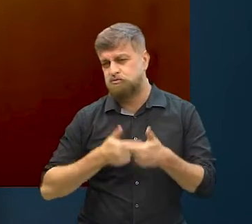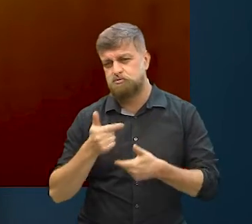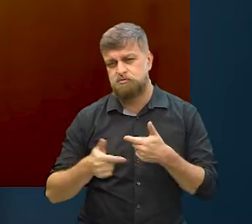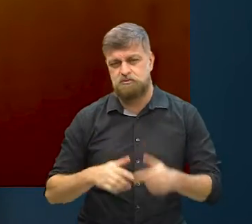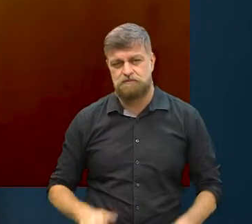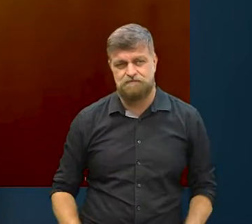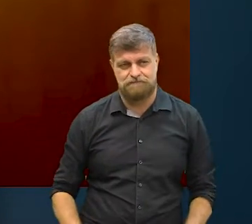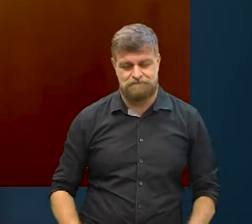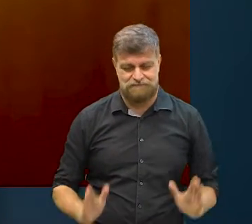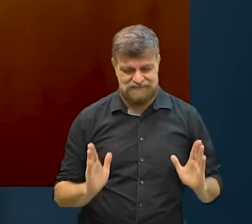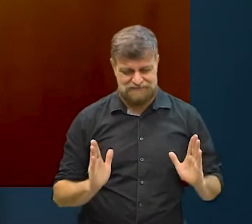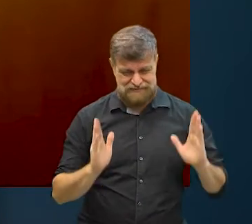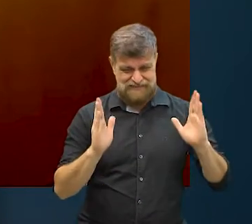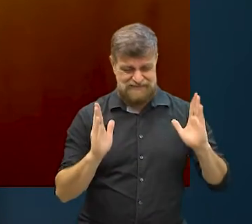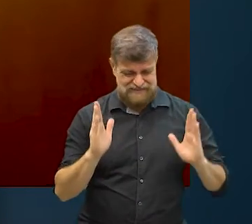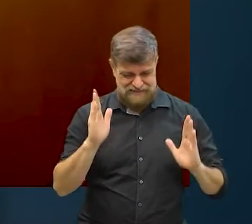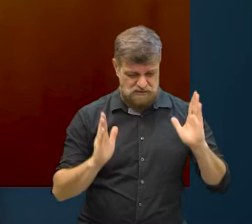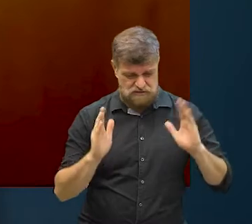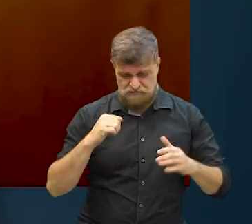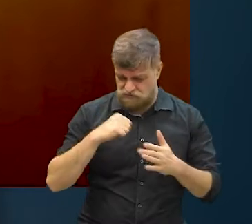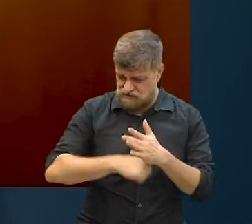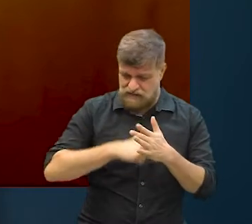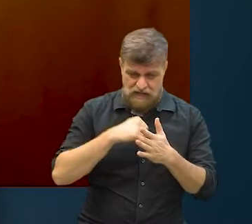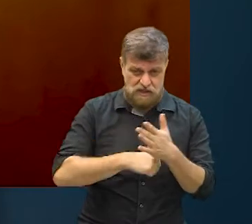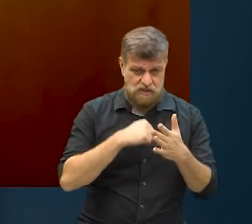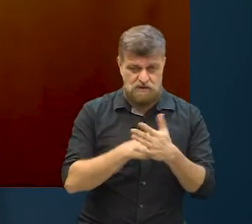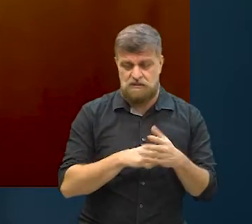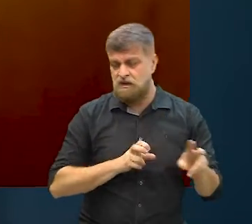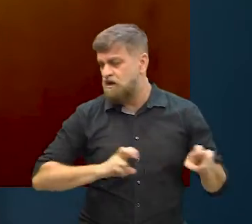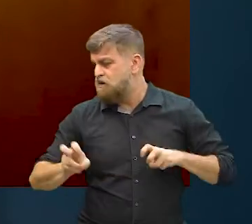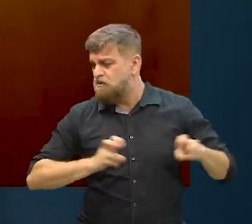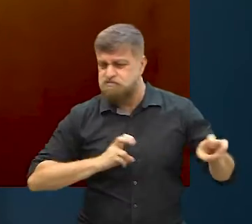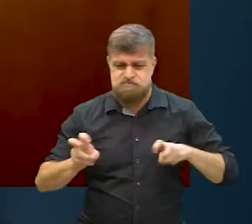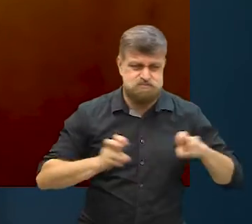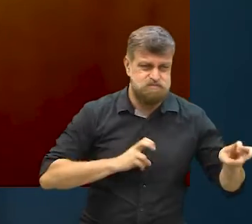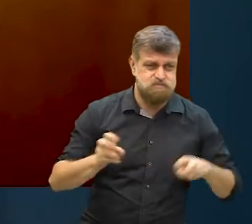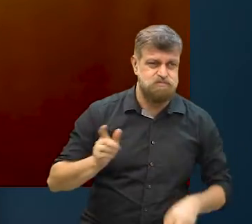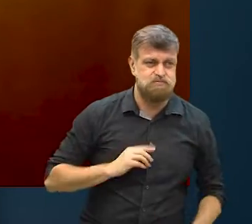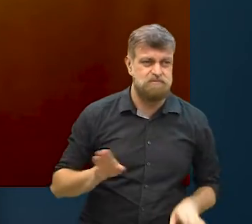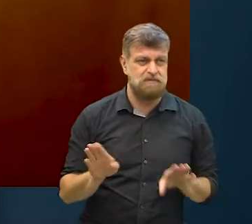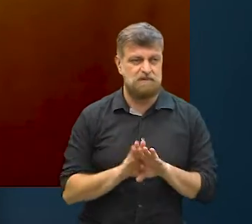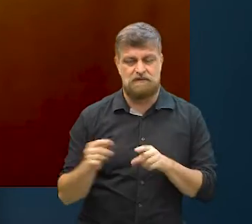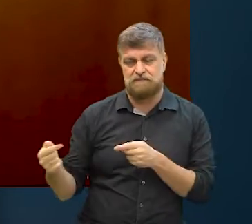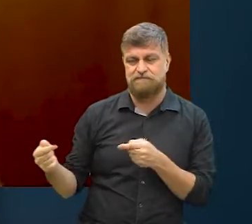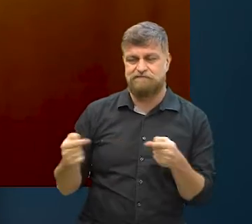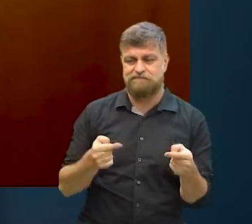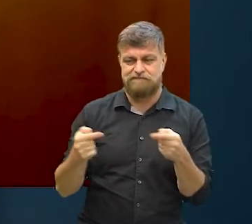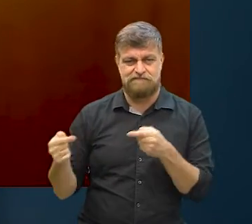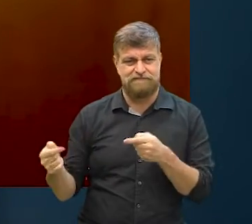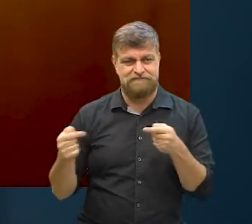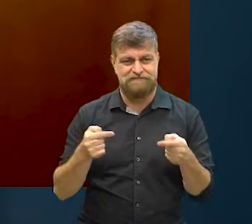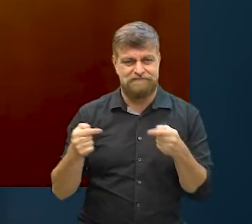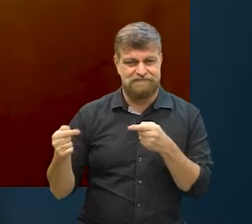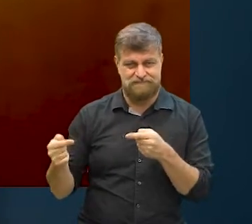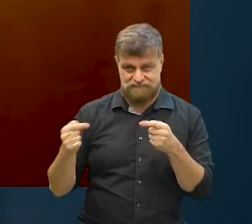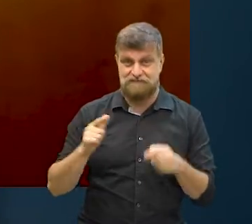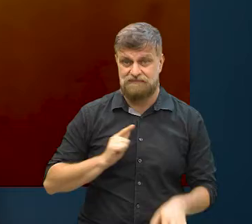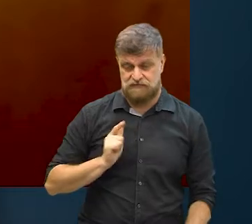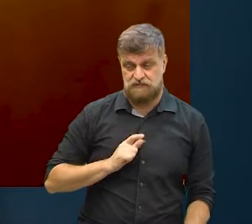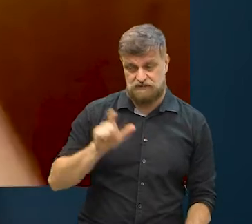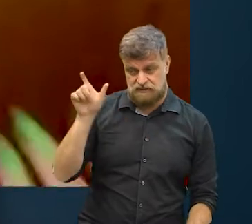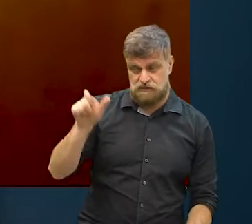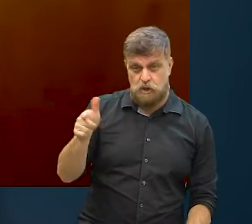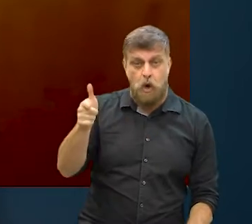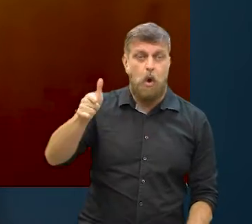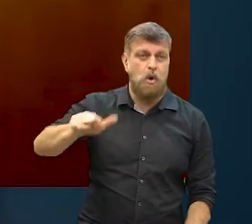muito, muito. E nessa época foi uma época de luta, de muita correria, né? A concorrência que ficava querendo derrubar,